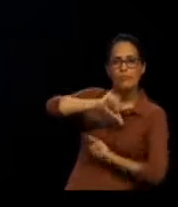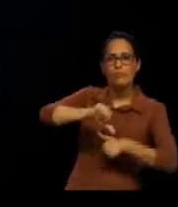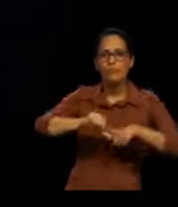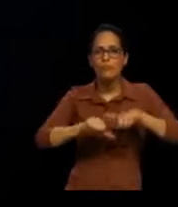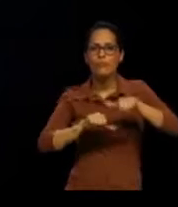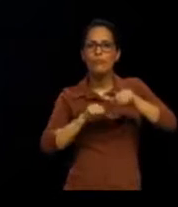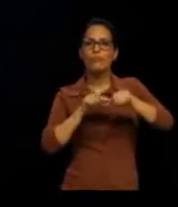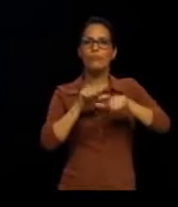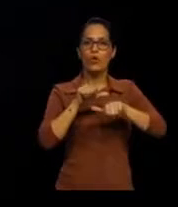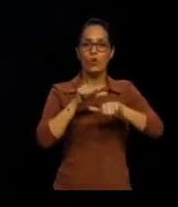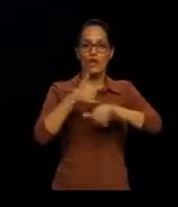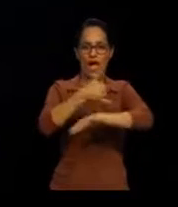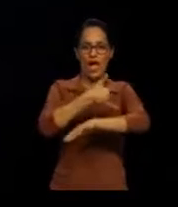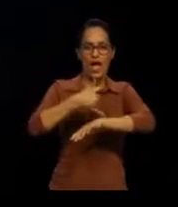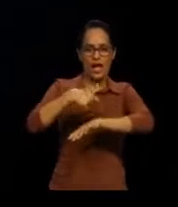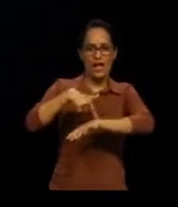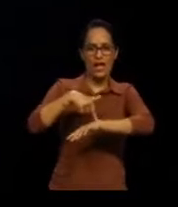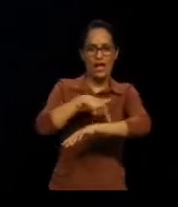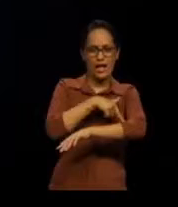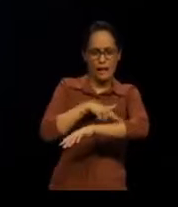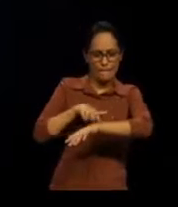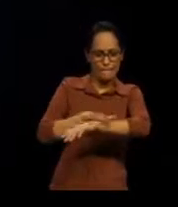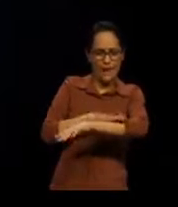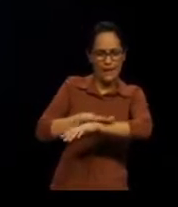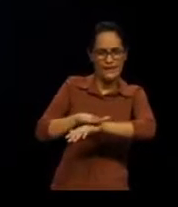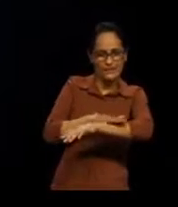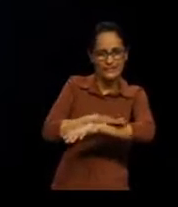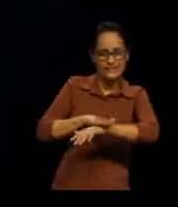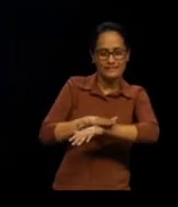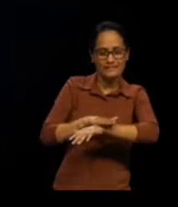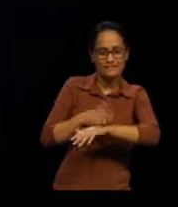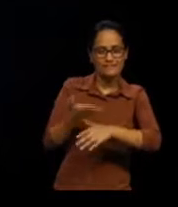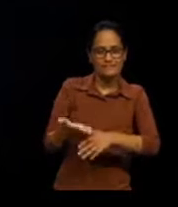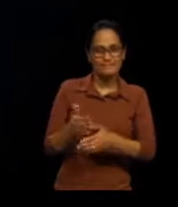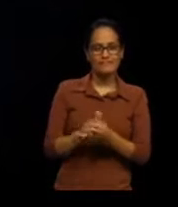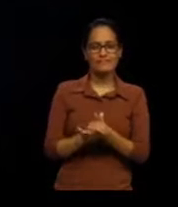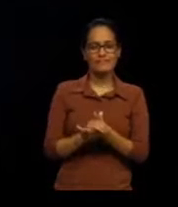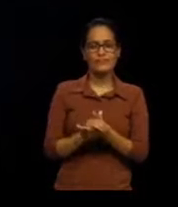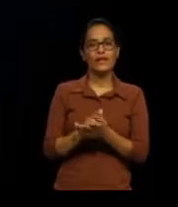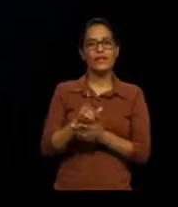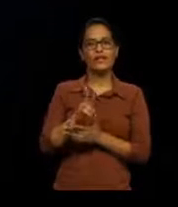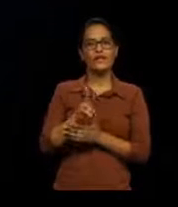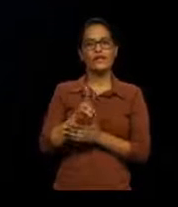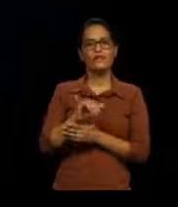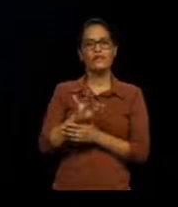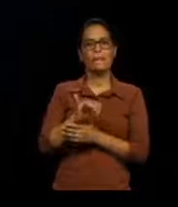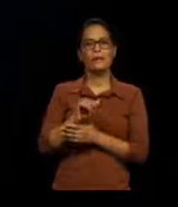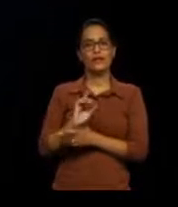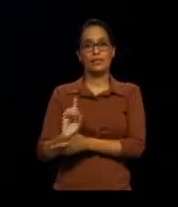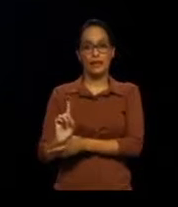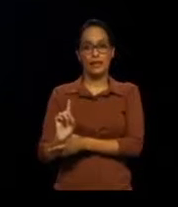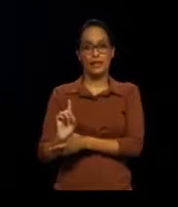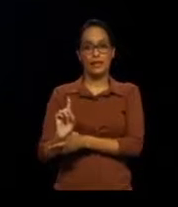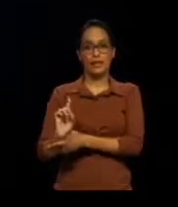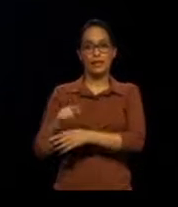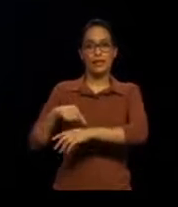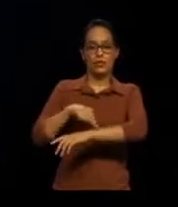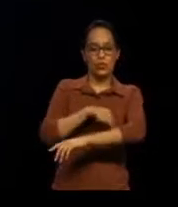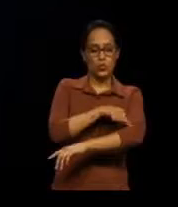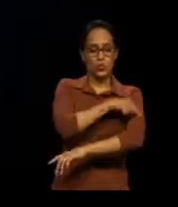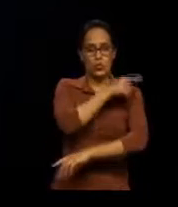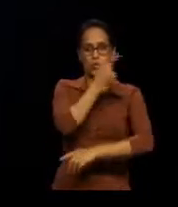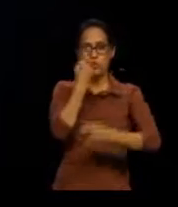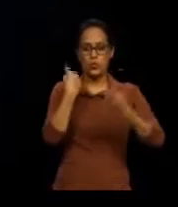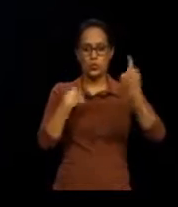do colesterol, que vai estar presente lá na nossa pele, em vitamina D, que vai viajar até o